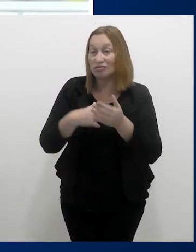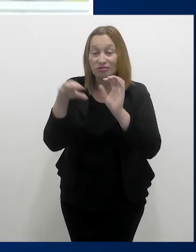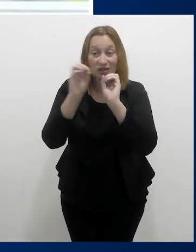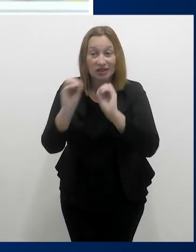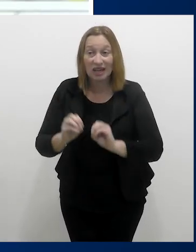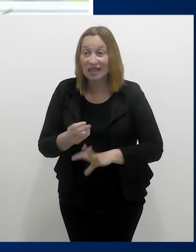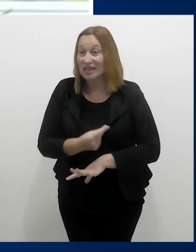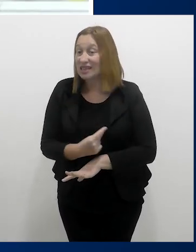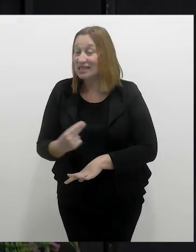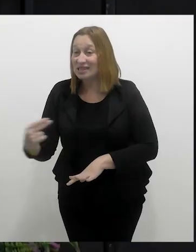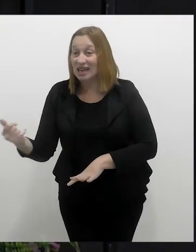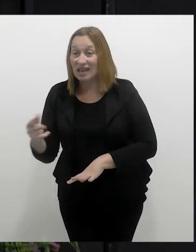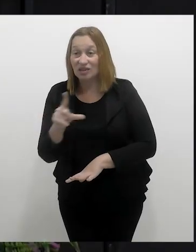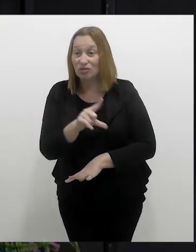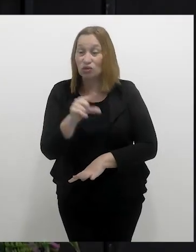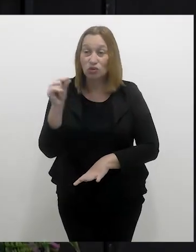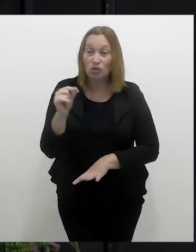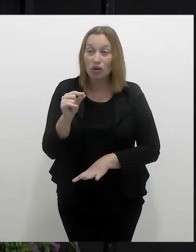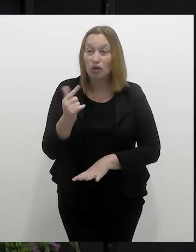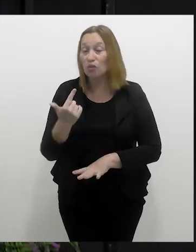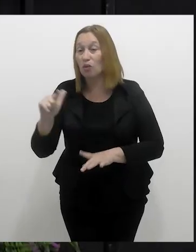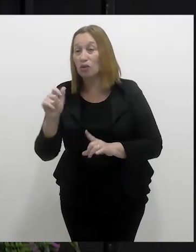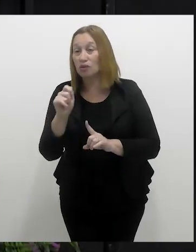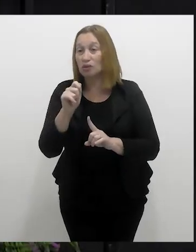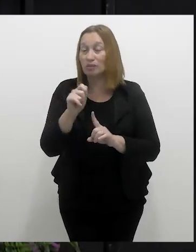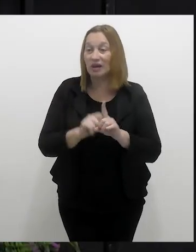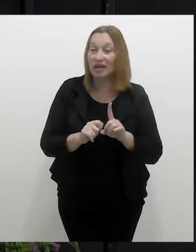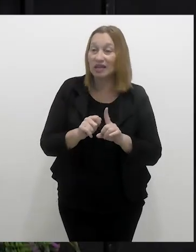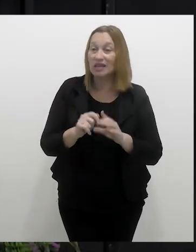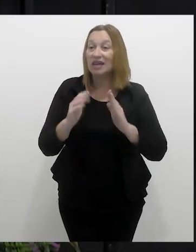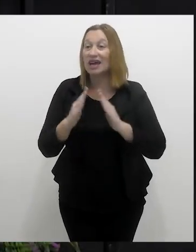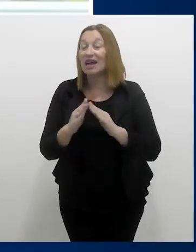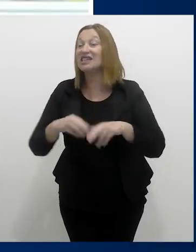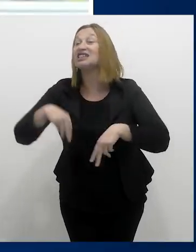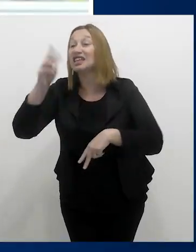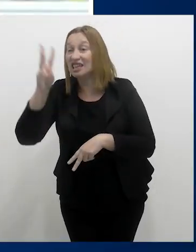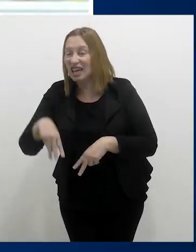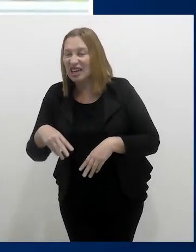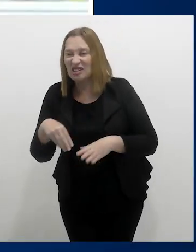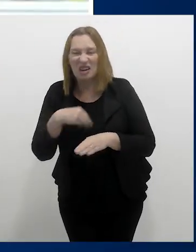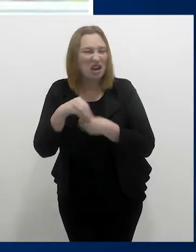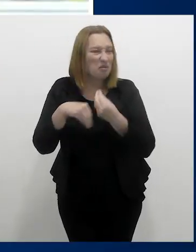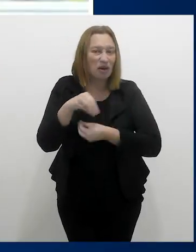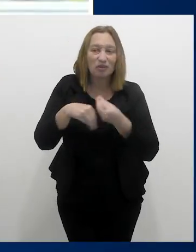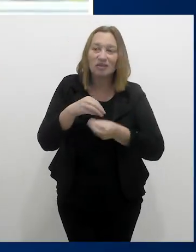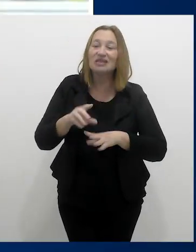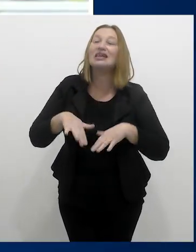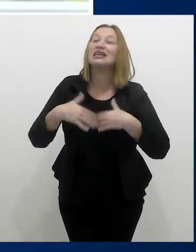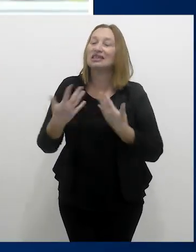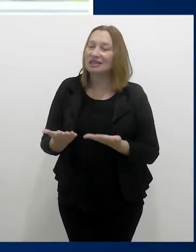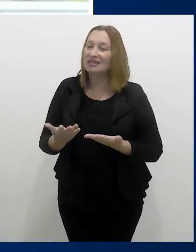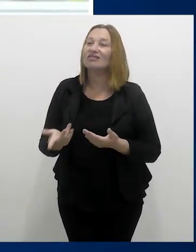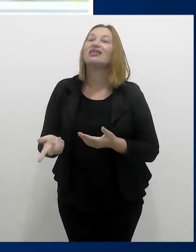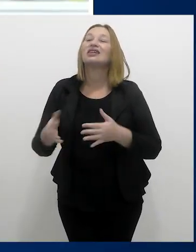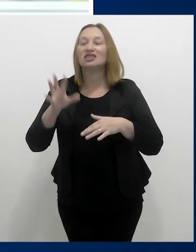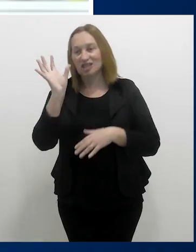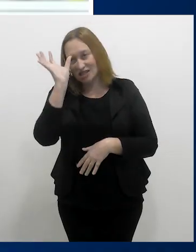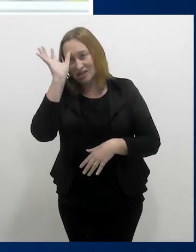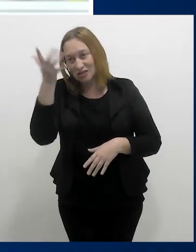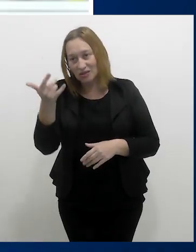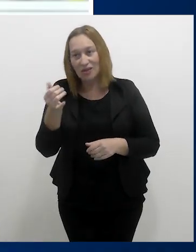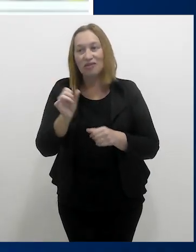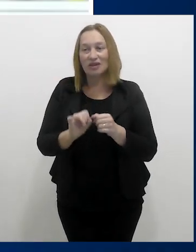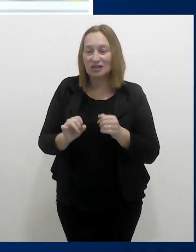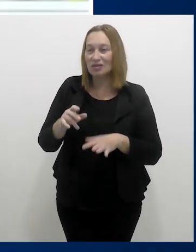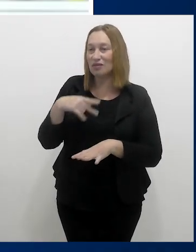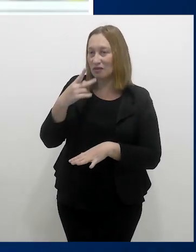livro. A gente ia embora, não tinha escolhido outro mês, na casa de quem que ia ser. ficou uma bagunça. Aí a gente